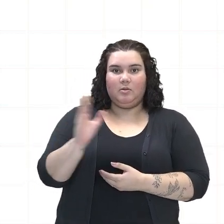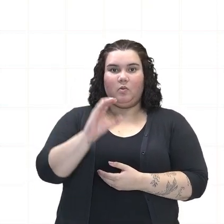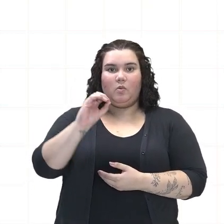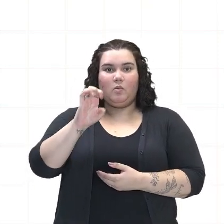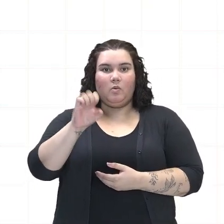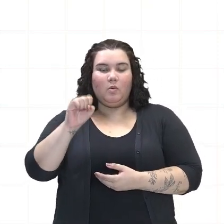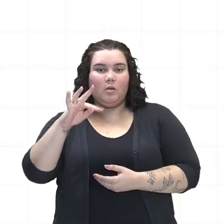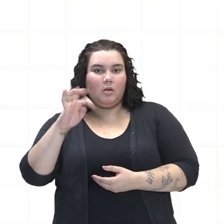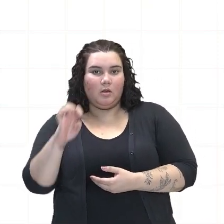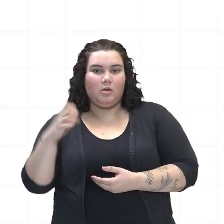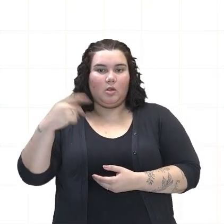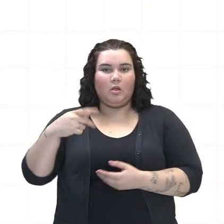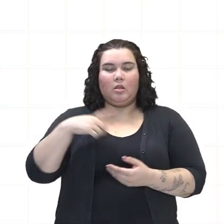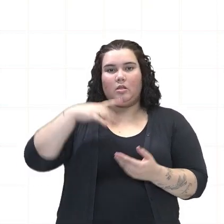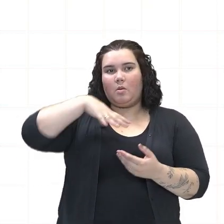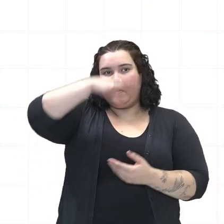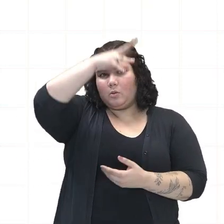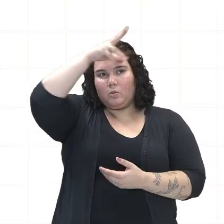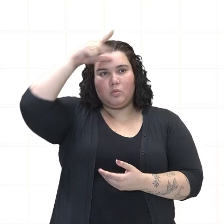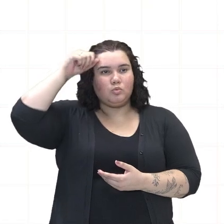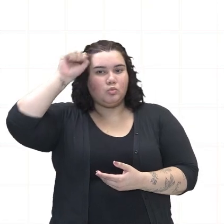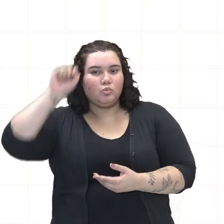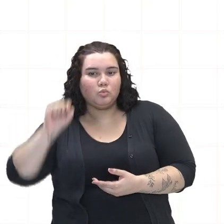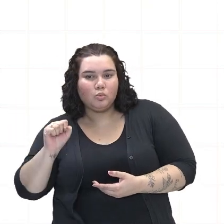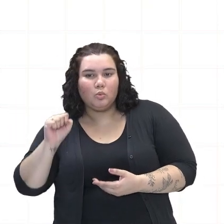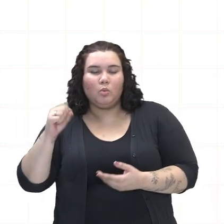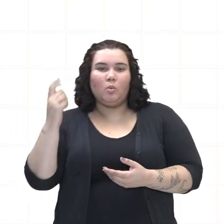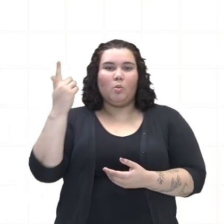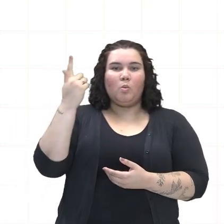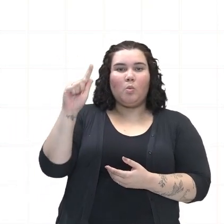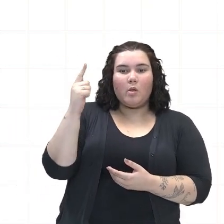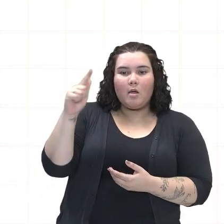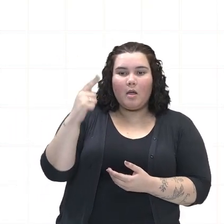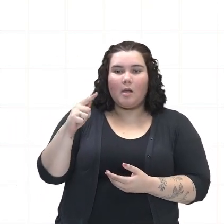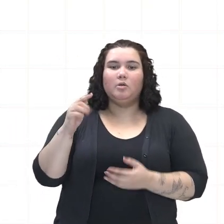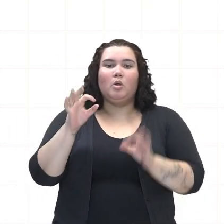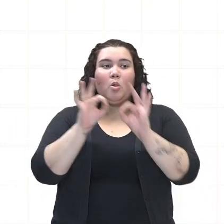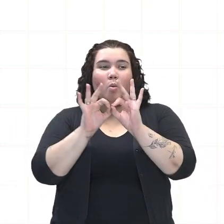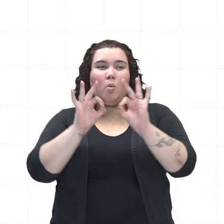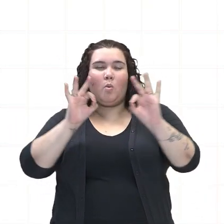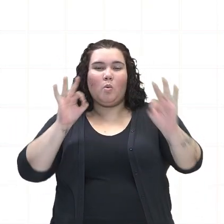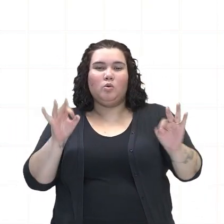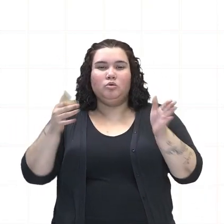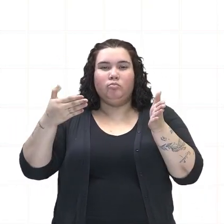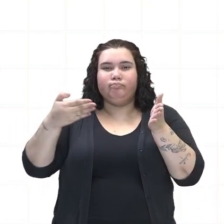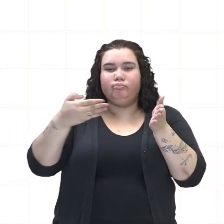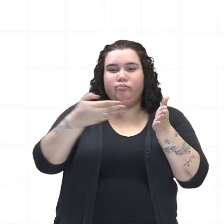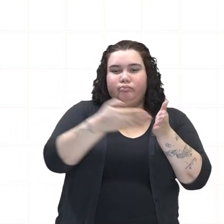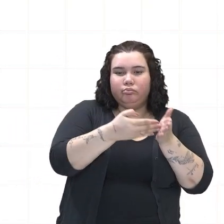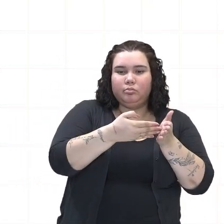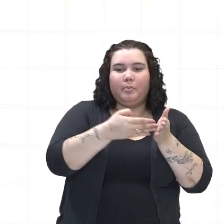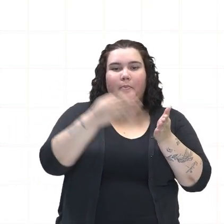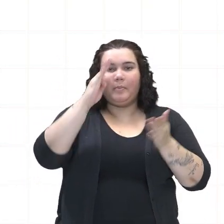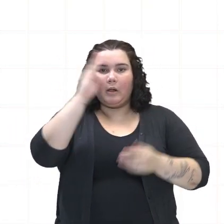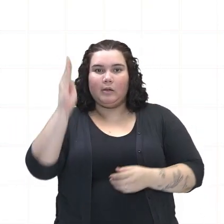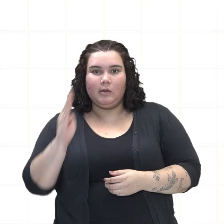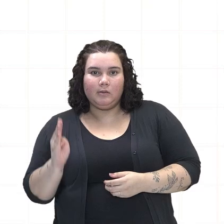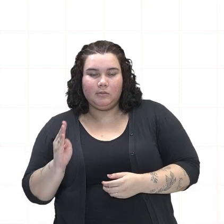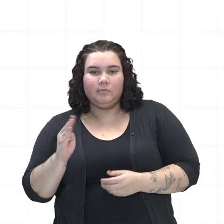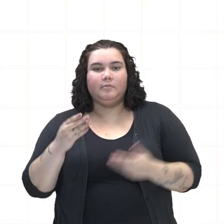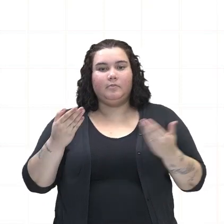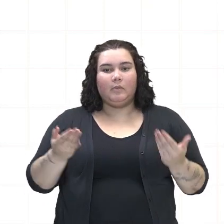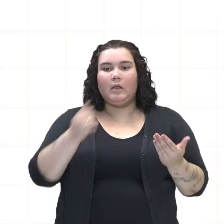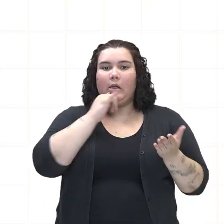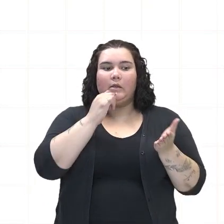Sul, Goiás, né? Ela fica longe dos portos do Brasil, né? Porque ela fica na região centro-oeste. O Porto